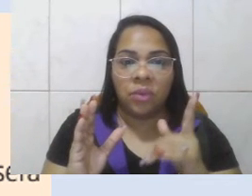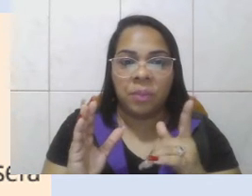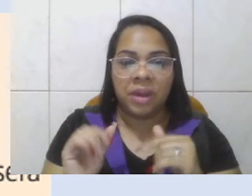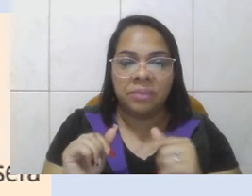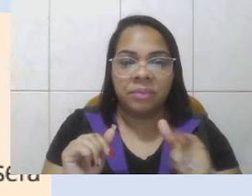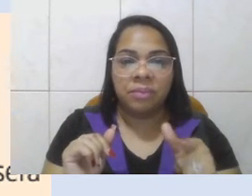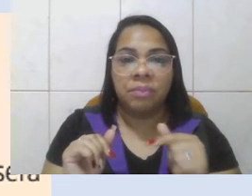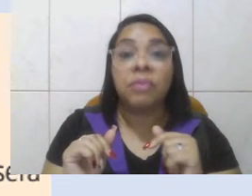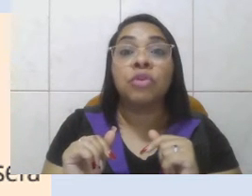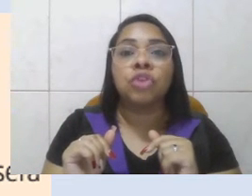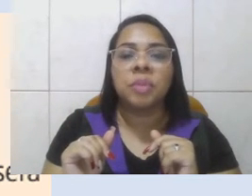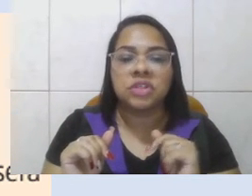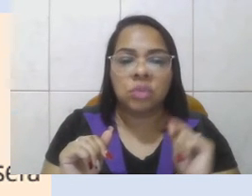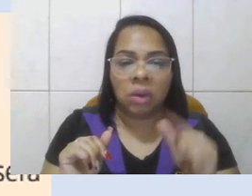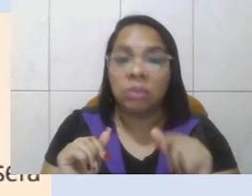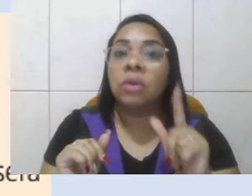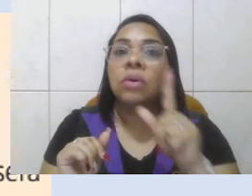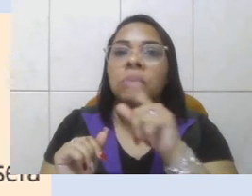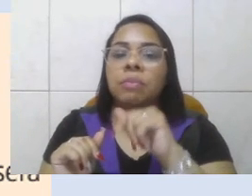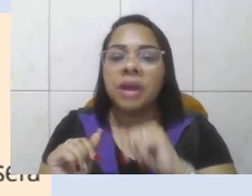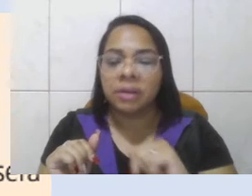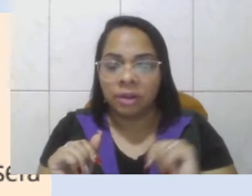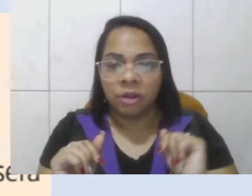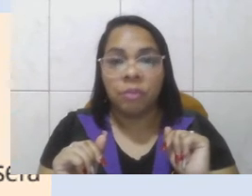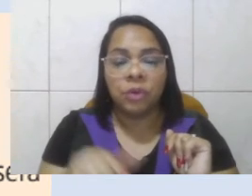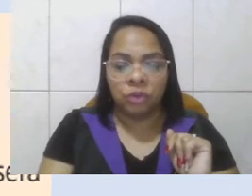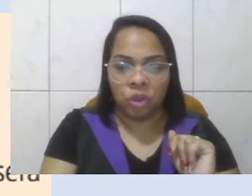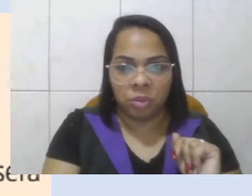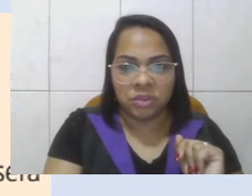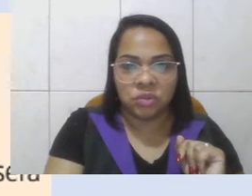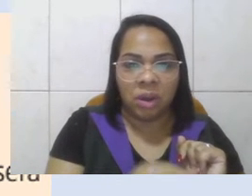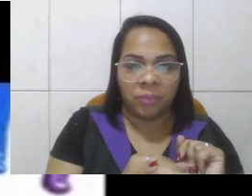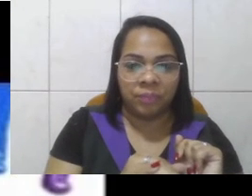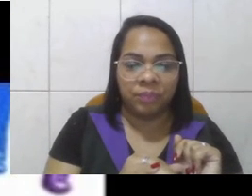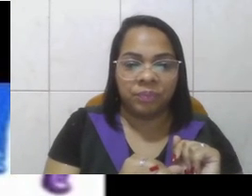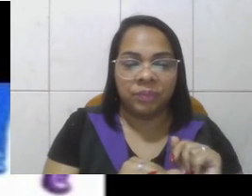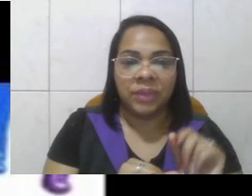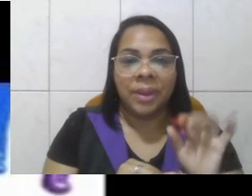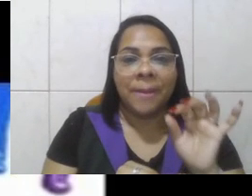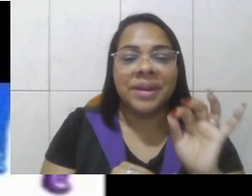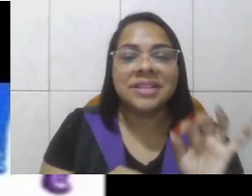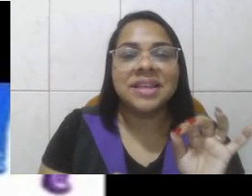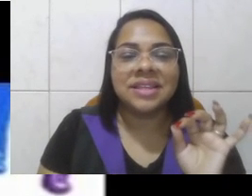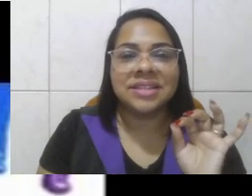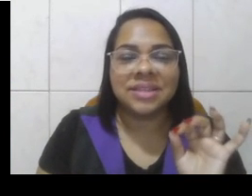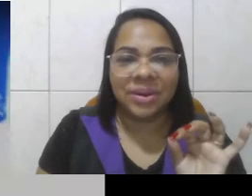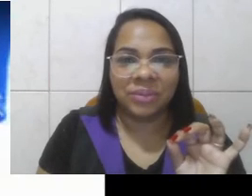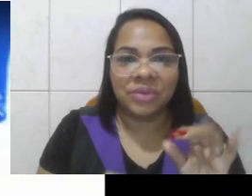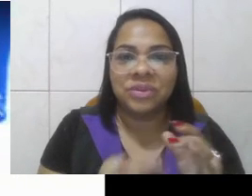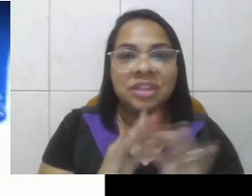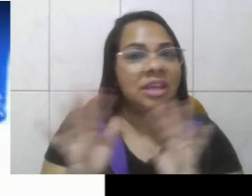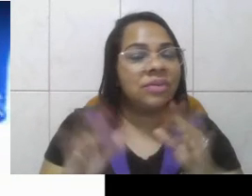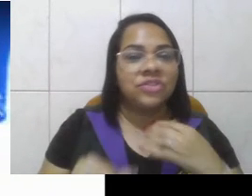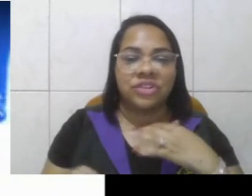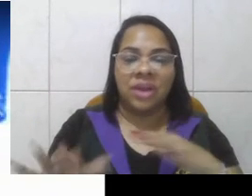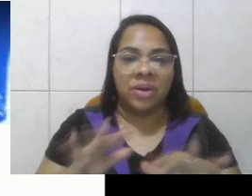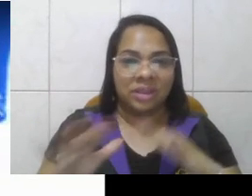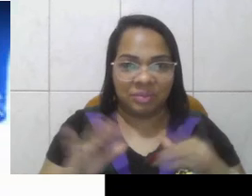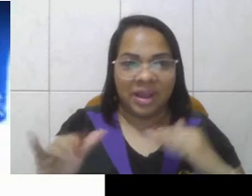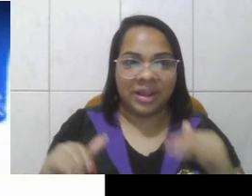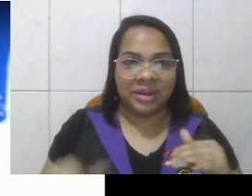falar, opa, pronome pessoal, opa, pronome pessoal. Prestem atenção, eu não vou nem